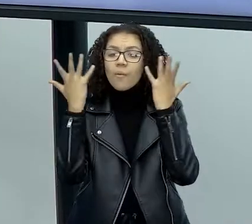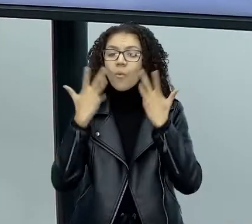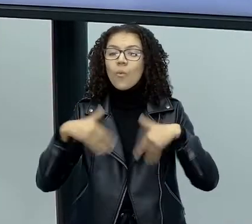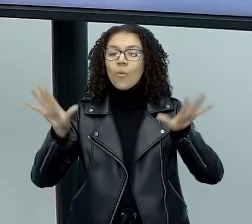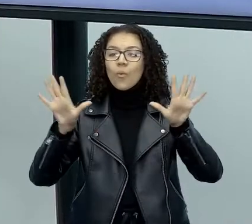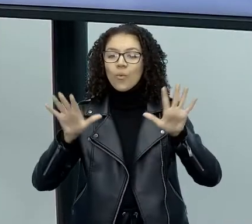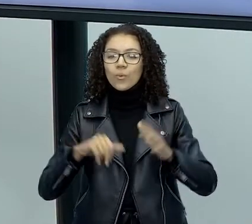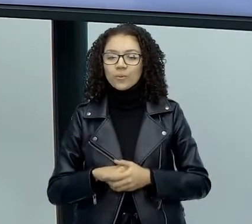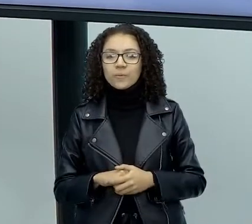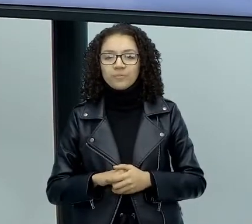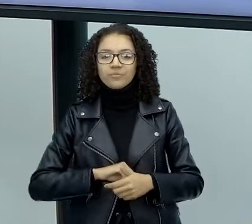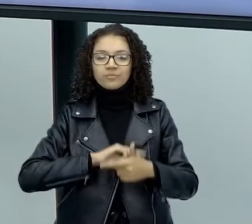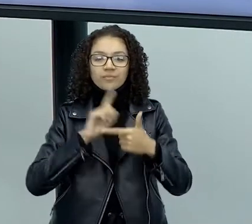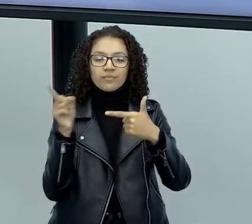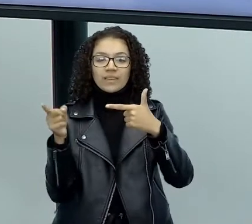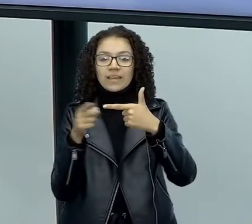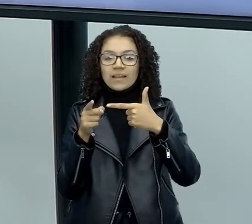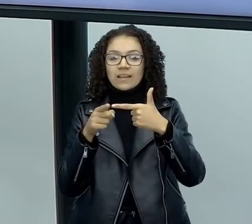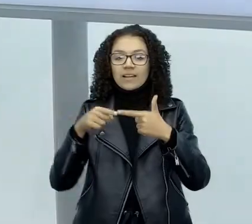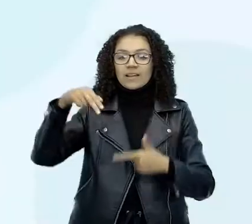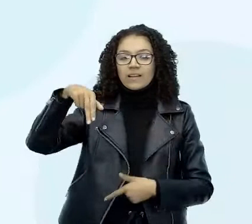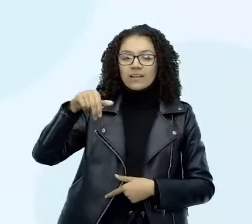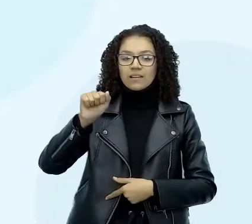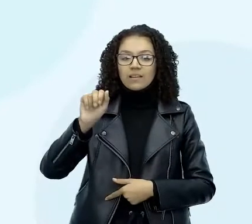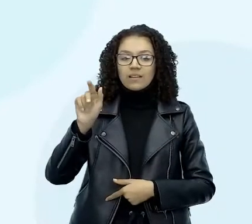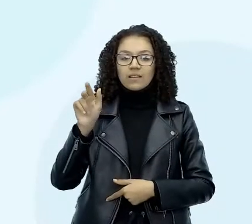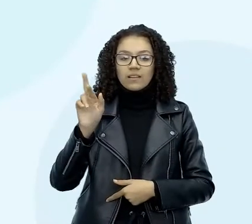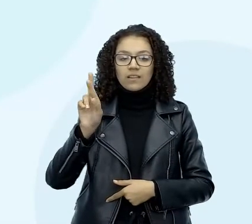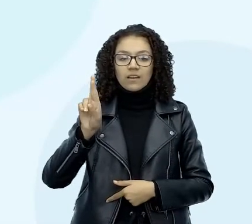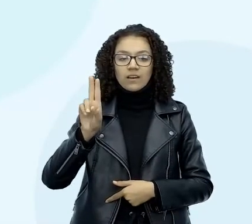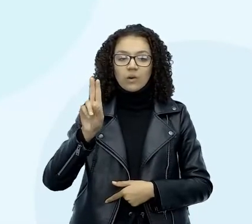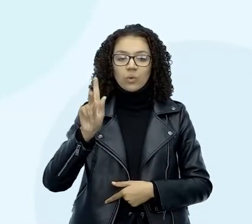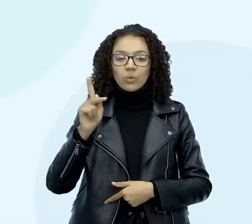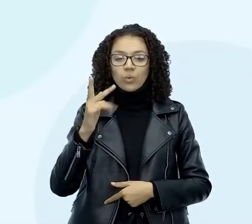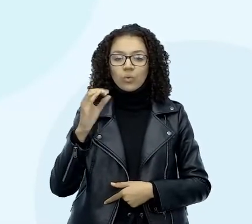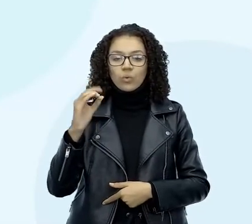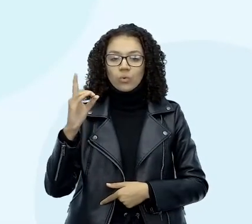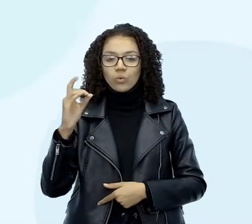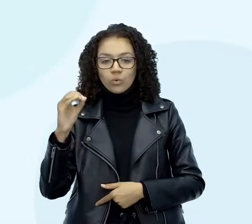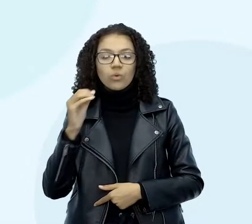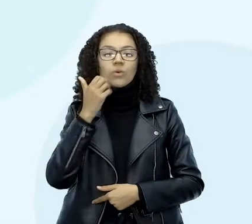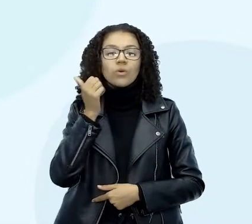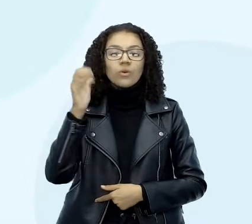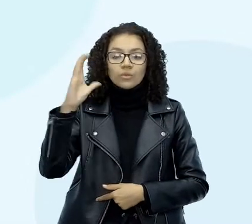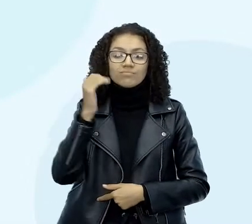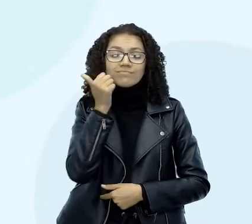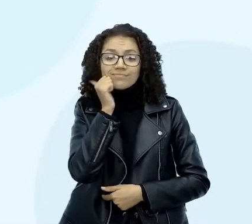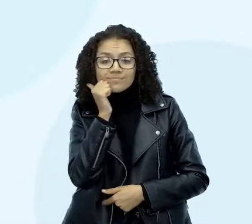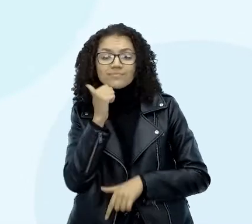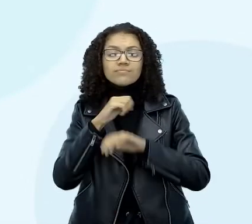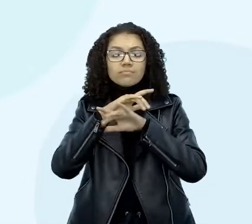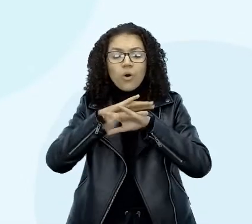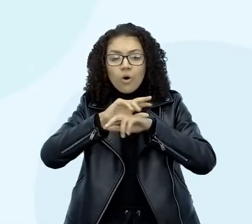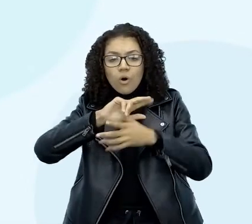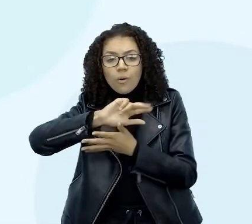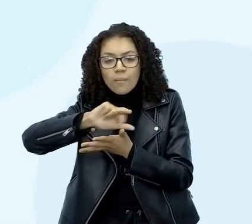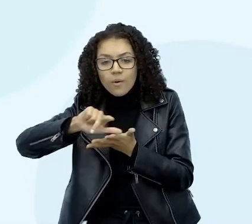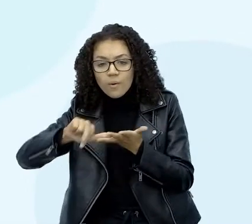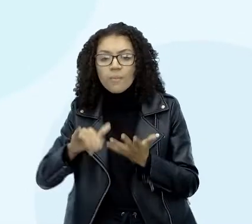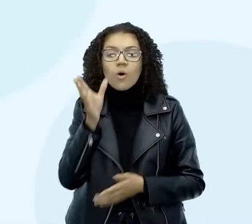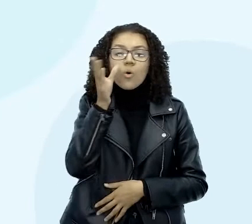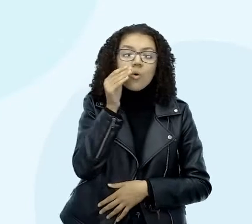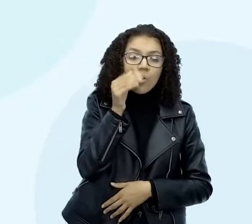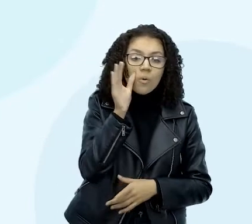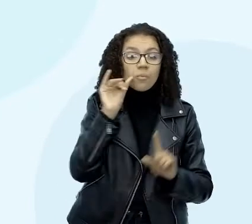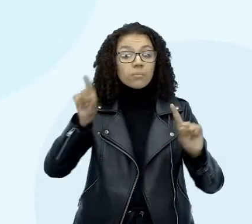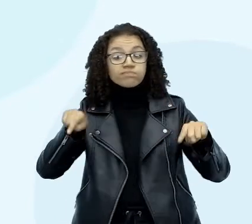o Narudo, para quem tem fome de aprender ciência, senso comum, curiosidades, como leigo, curioso, cientista aí que